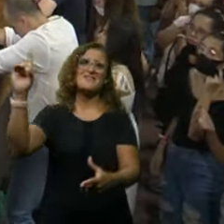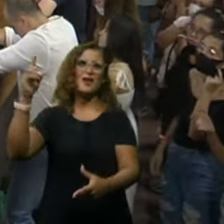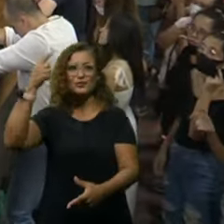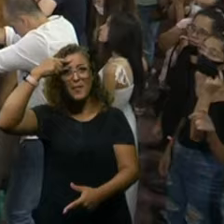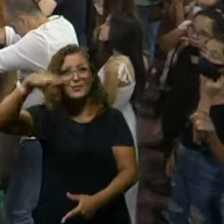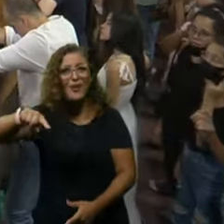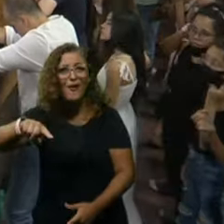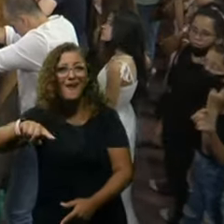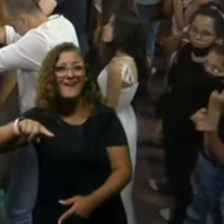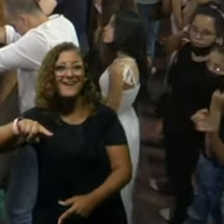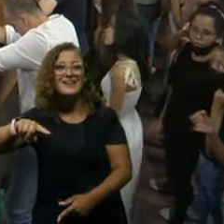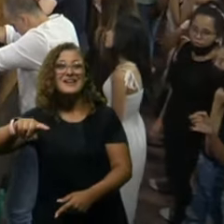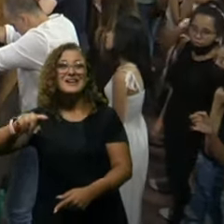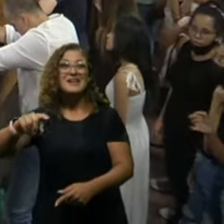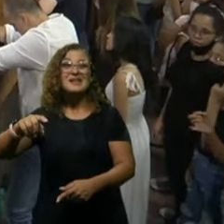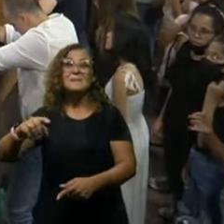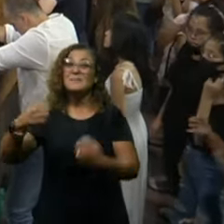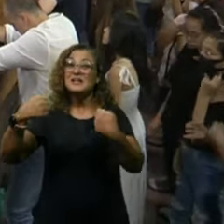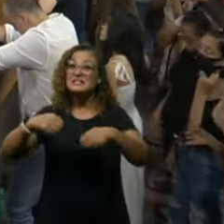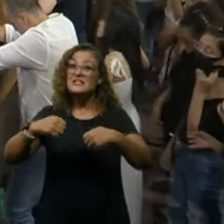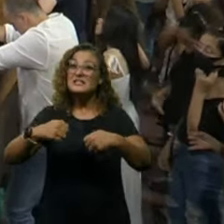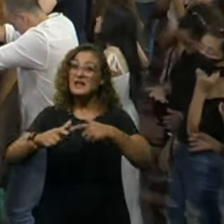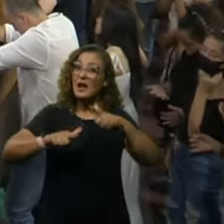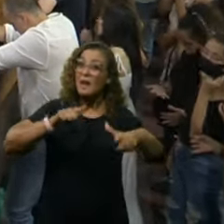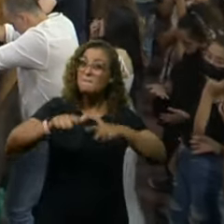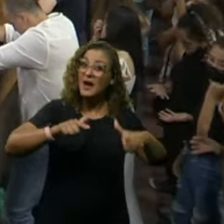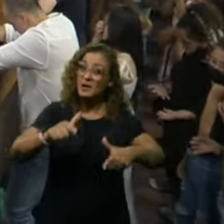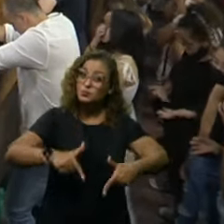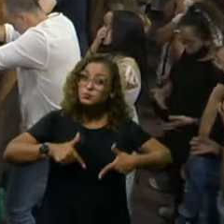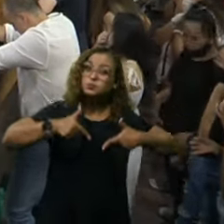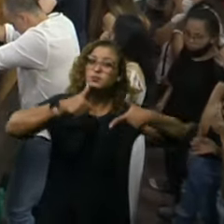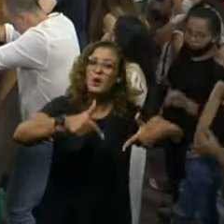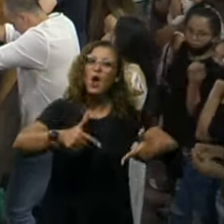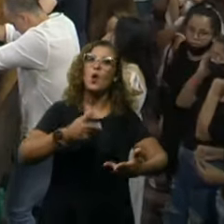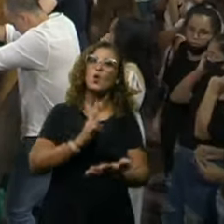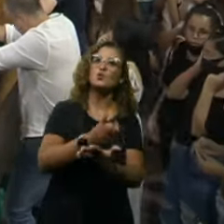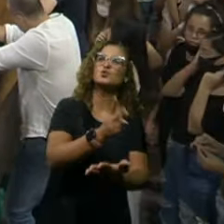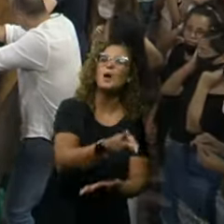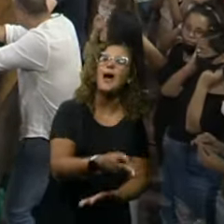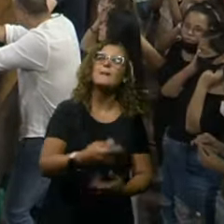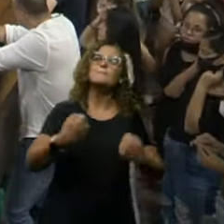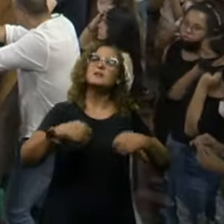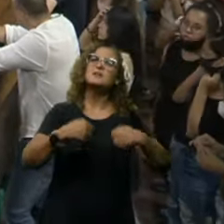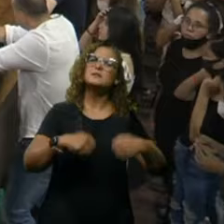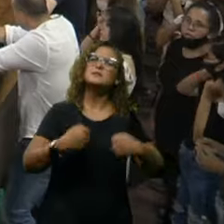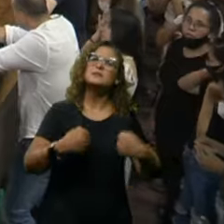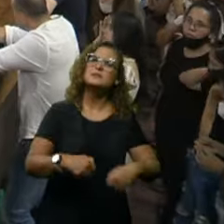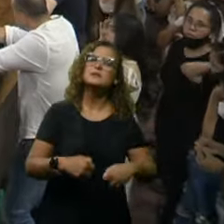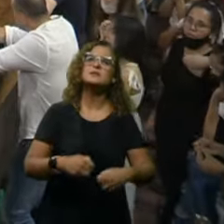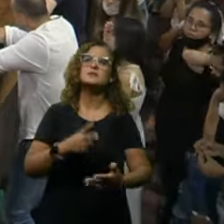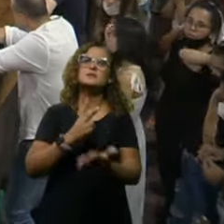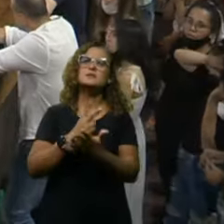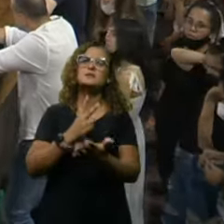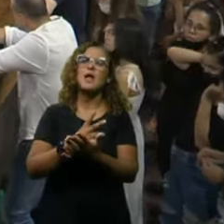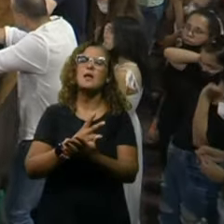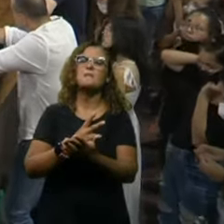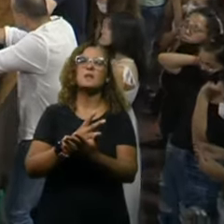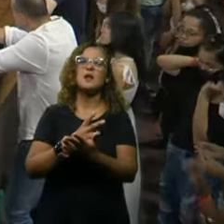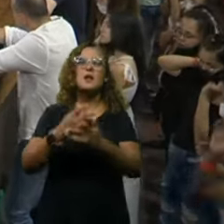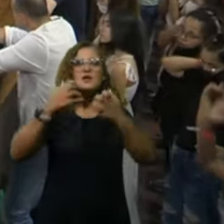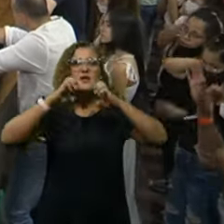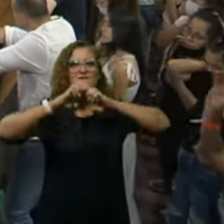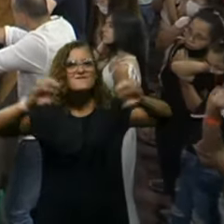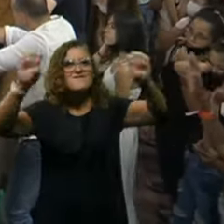Canaã tem muito trabalho pela frente ainda tem muito que se do a tem muito que te dedicar e muita alma para